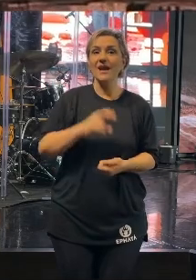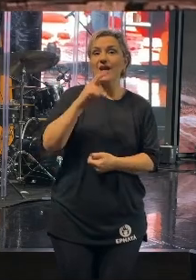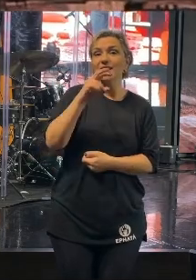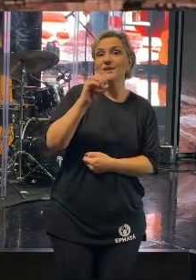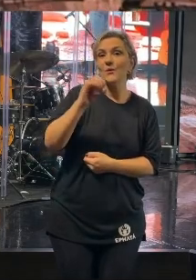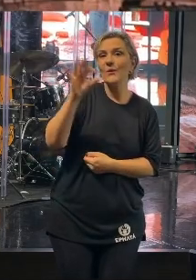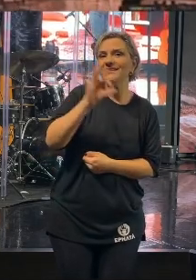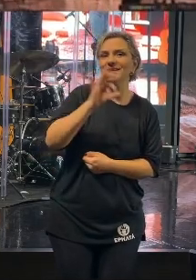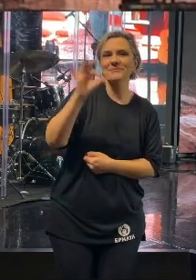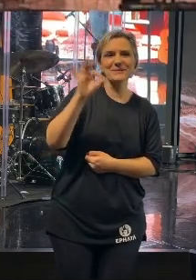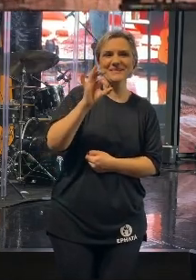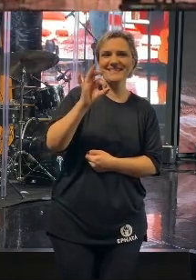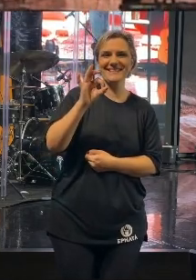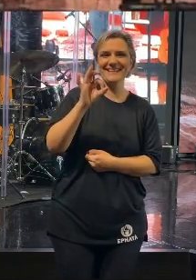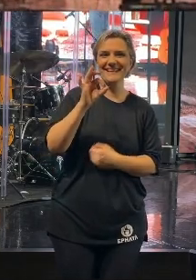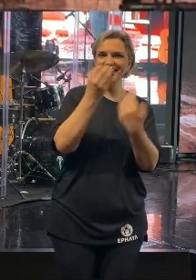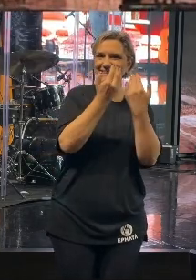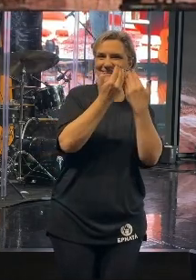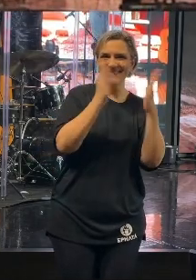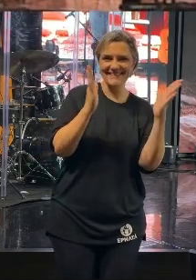(50% das portas se abriram.